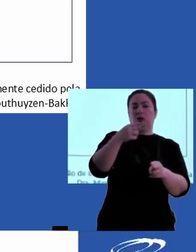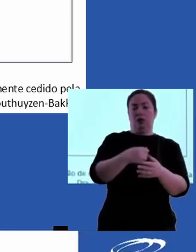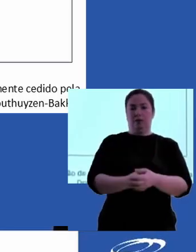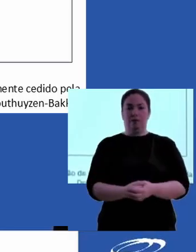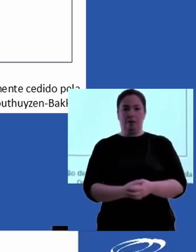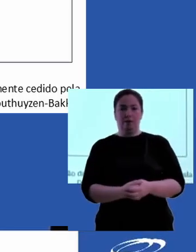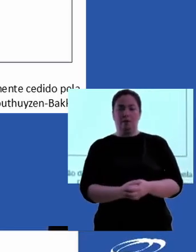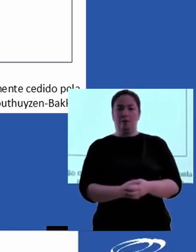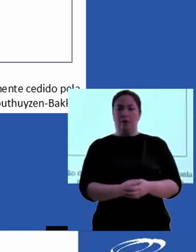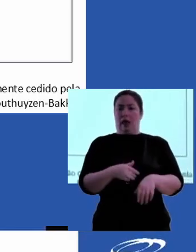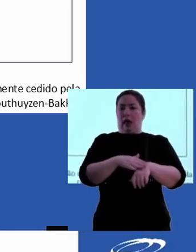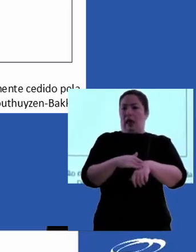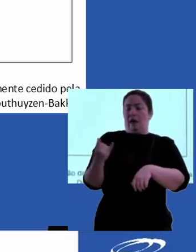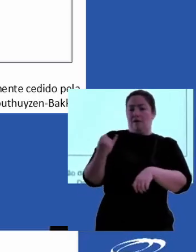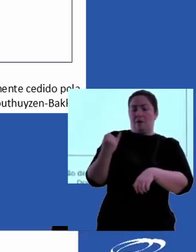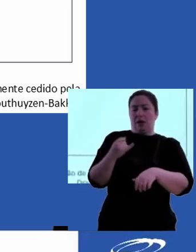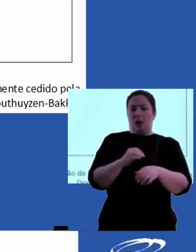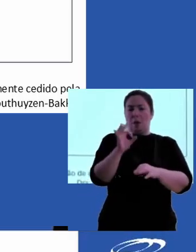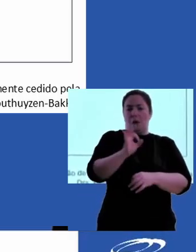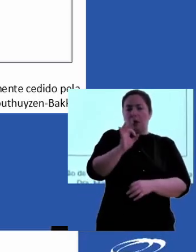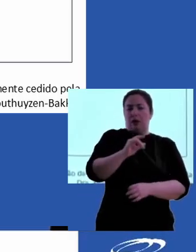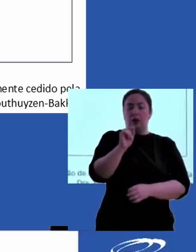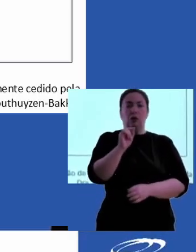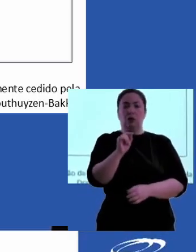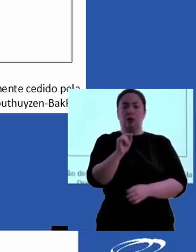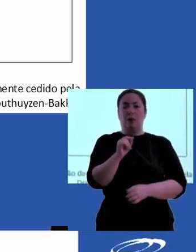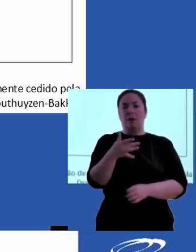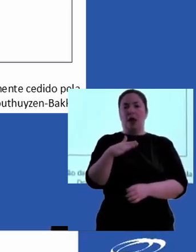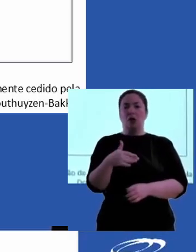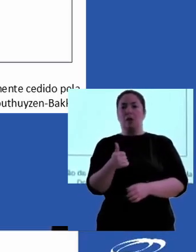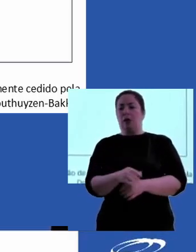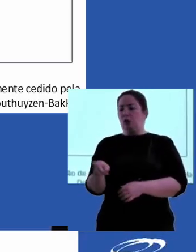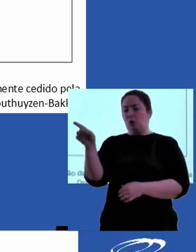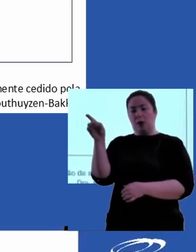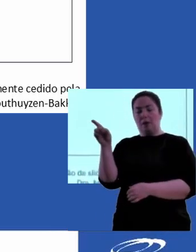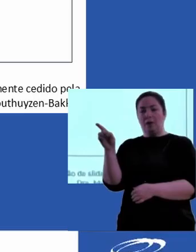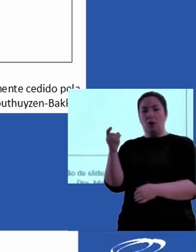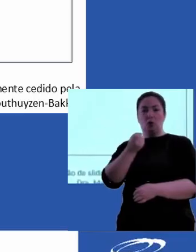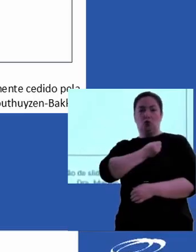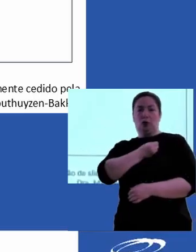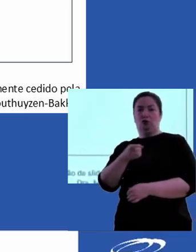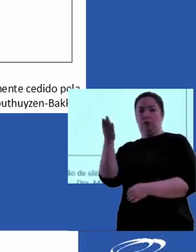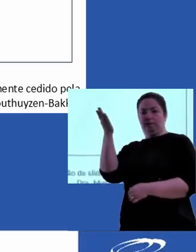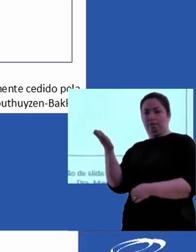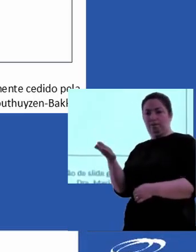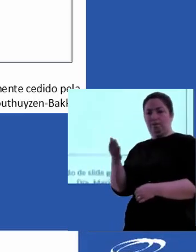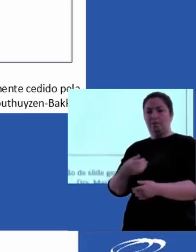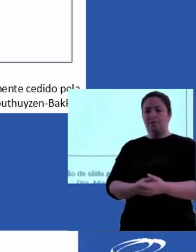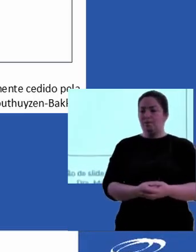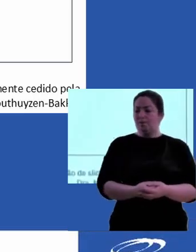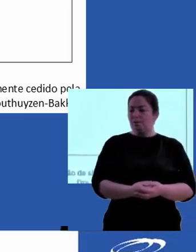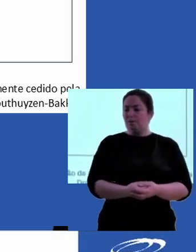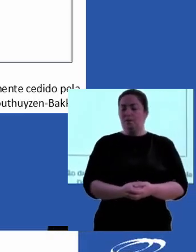inflamatórios: contagem de leucócito entre 1.500 e 2.999, polimorfo nuclear entre 65% e